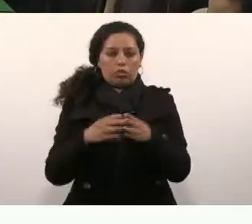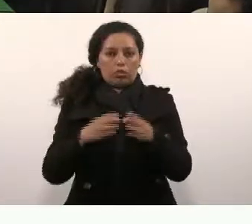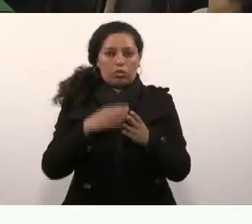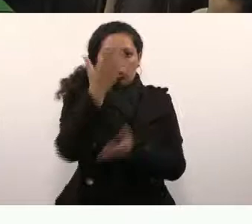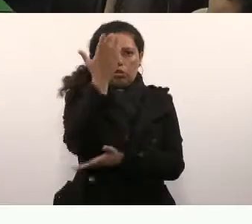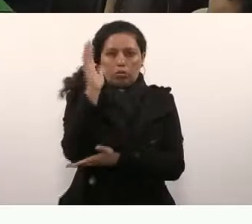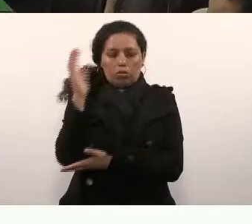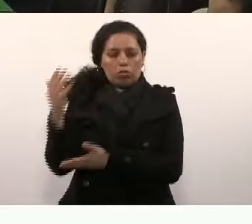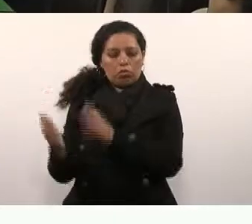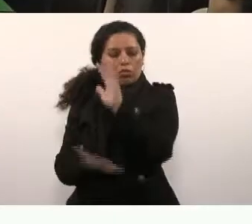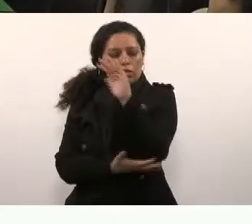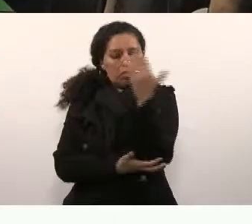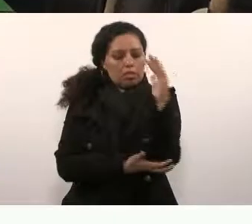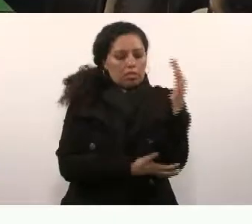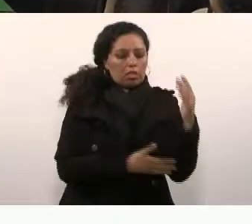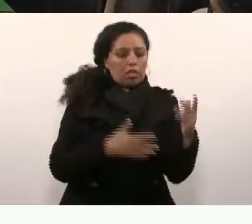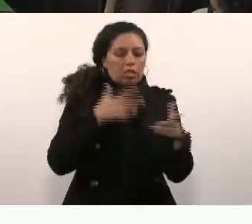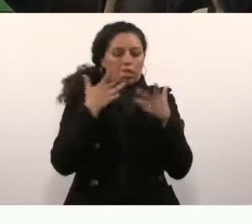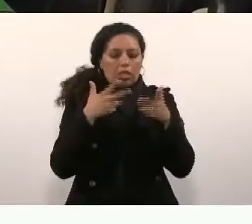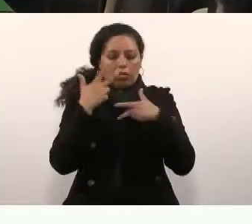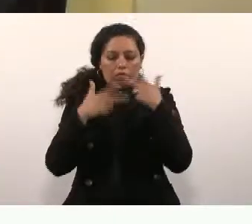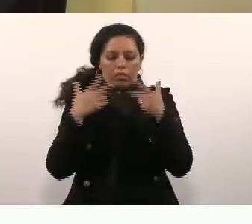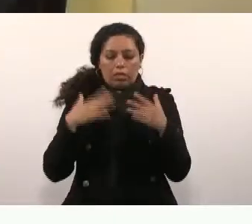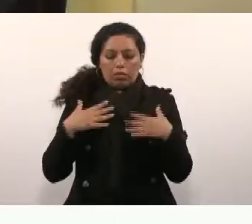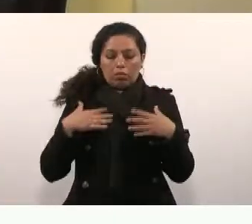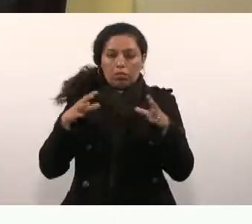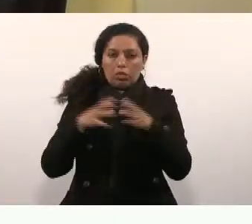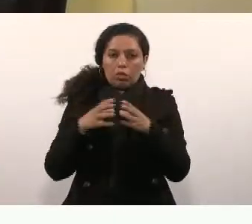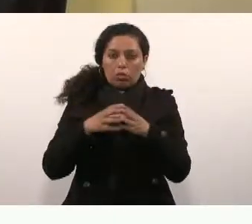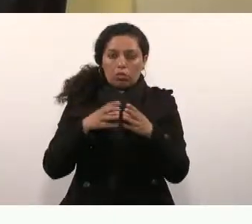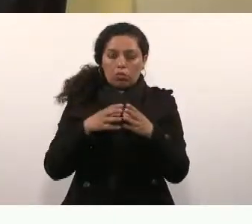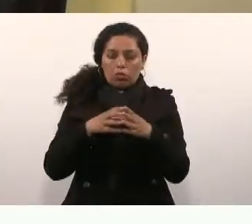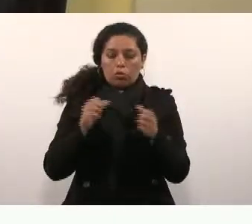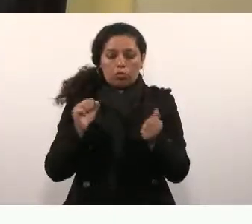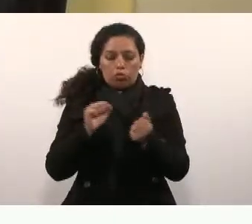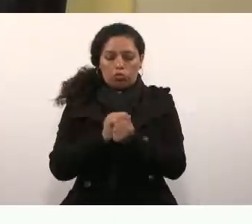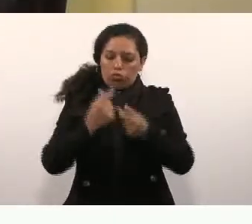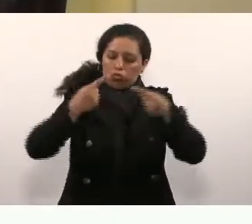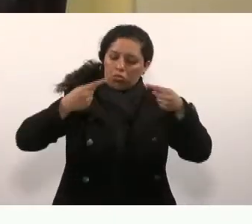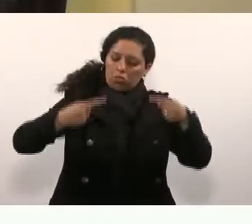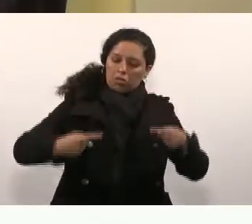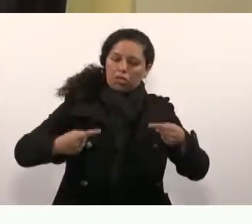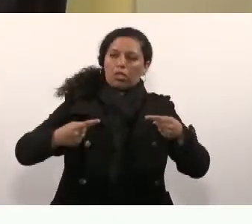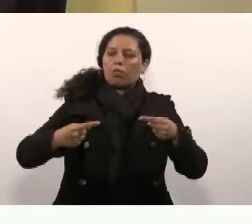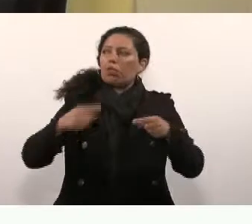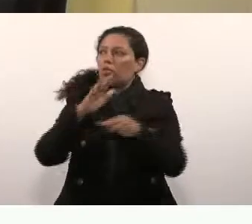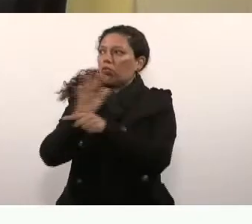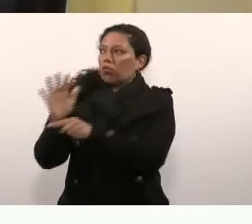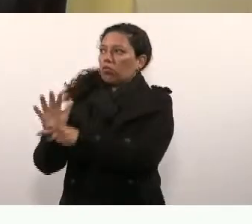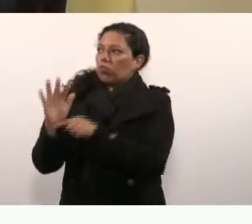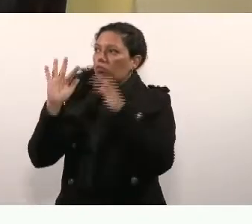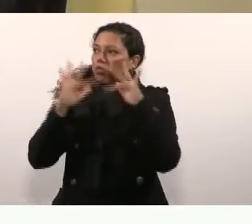e queria colocar a comissão à disposição para estar junto nesse enfrentamento.